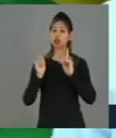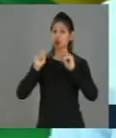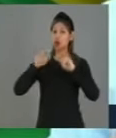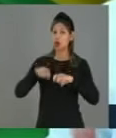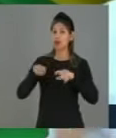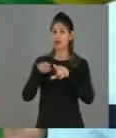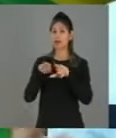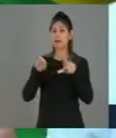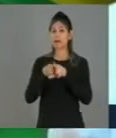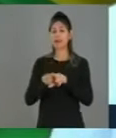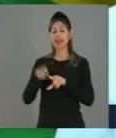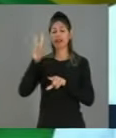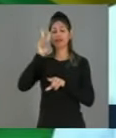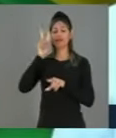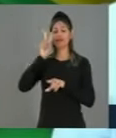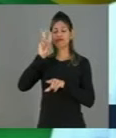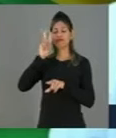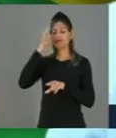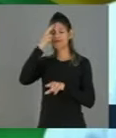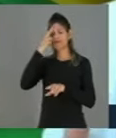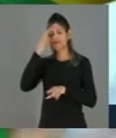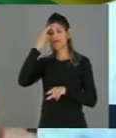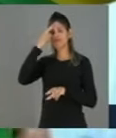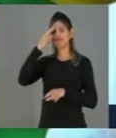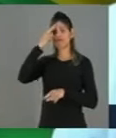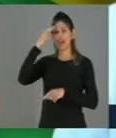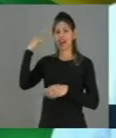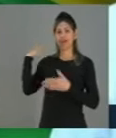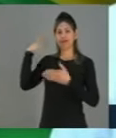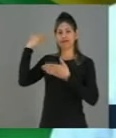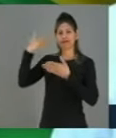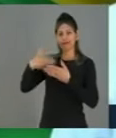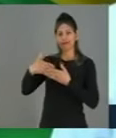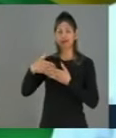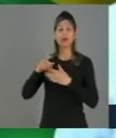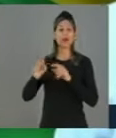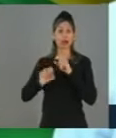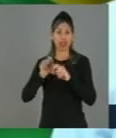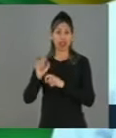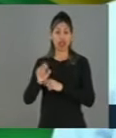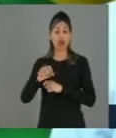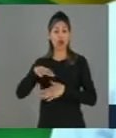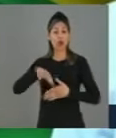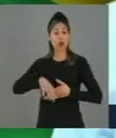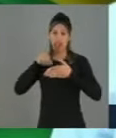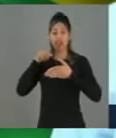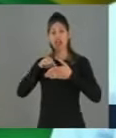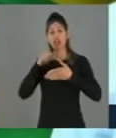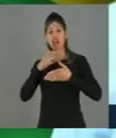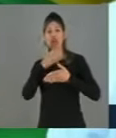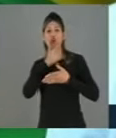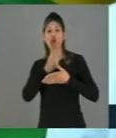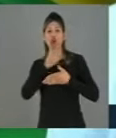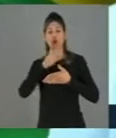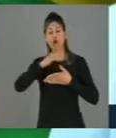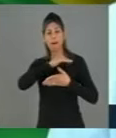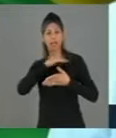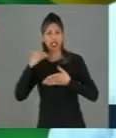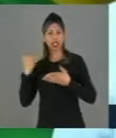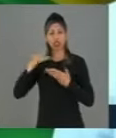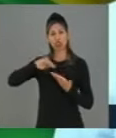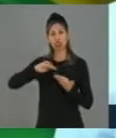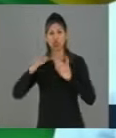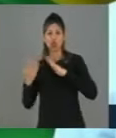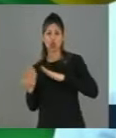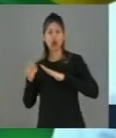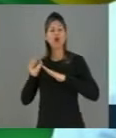e nos faz lembrar, né, do grande líder que foi assassinado, o grande líder negro Zumbi